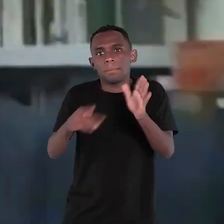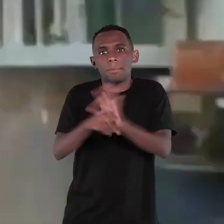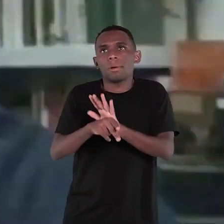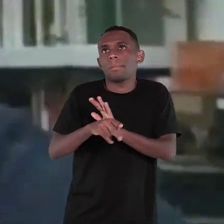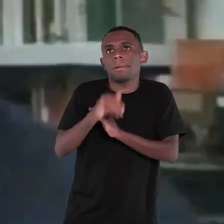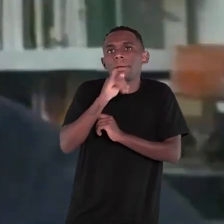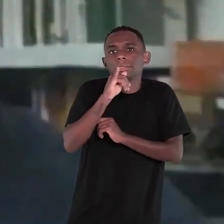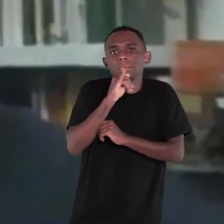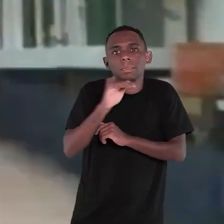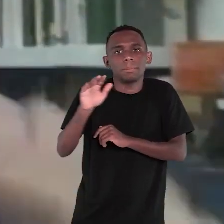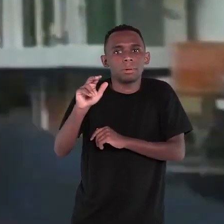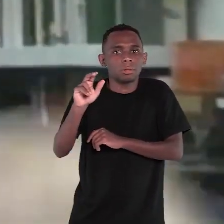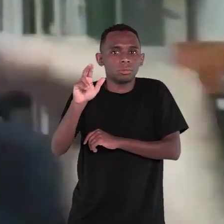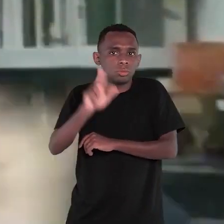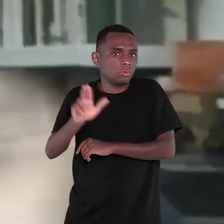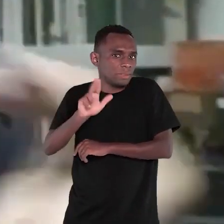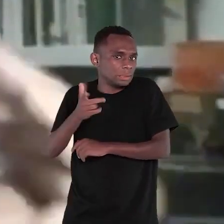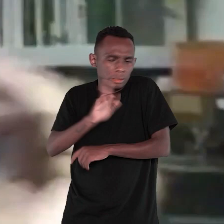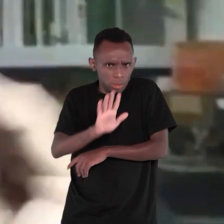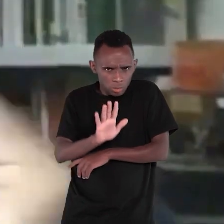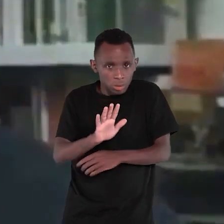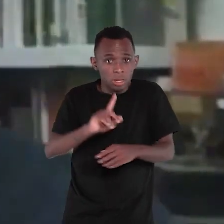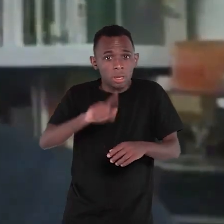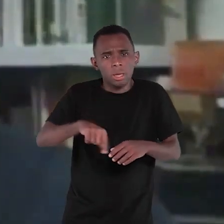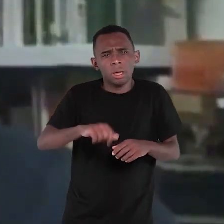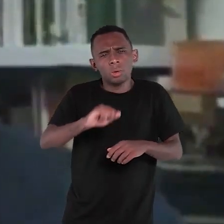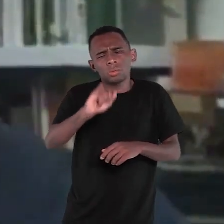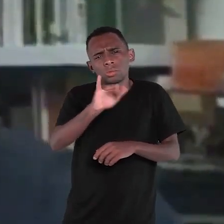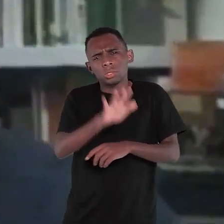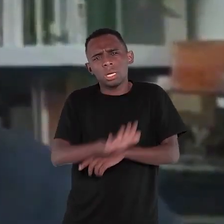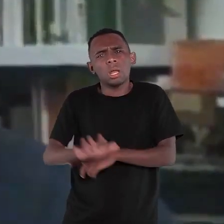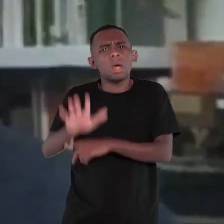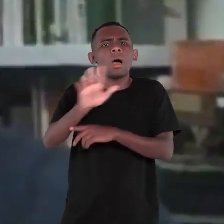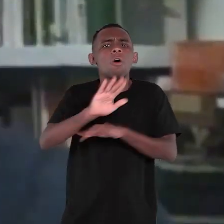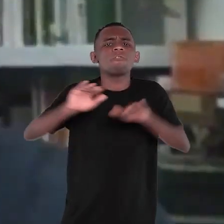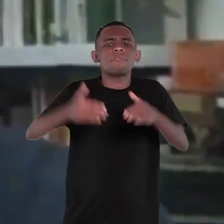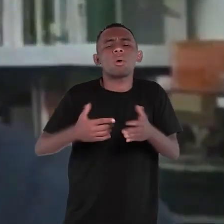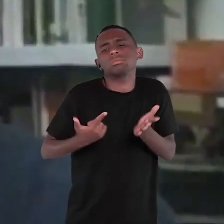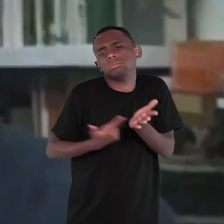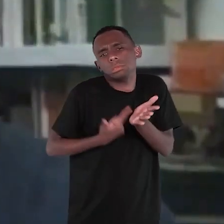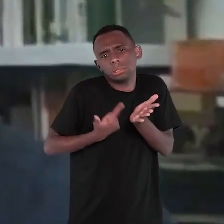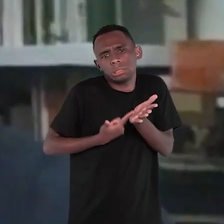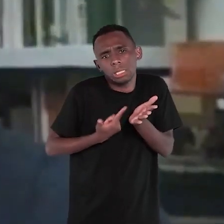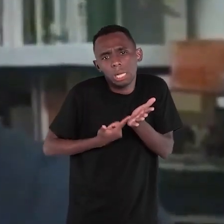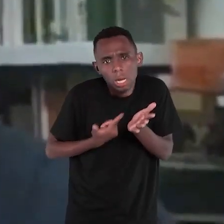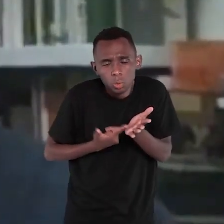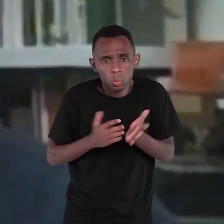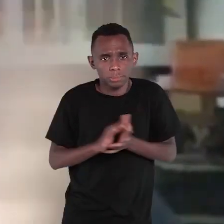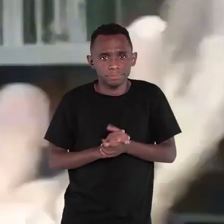é mas é uma biblioteca geral, né? Centrada em literatura, né?